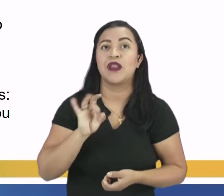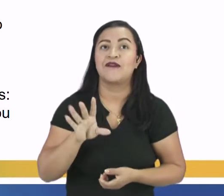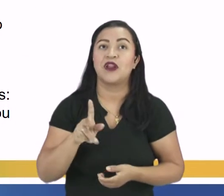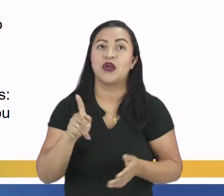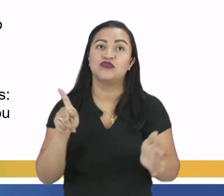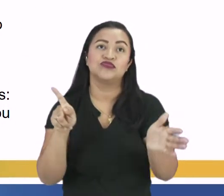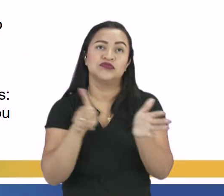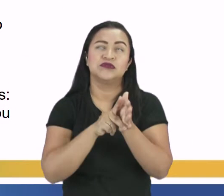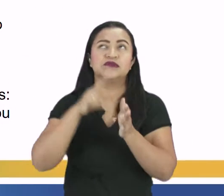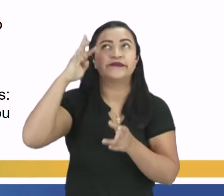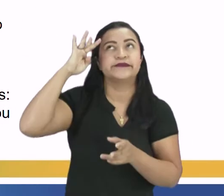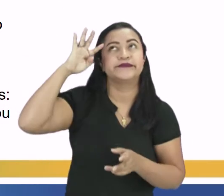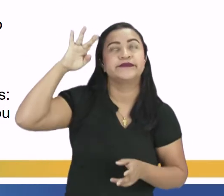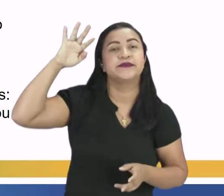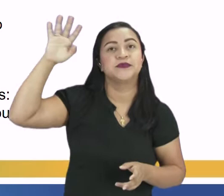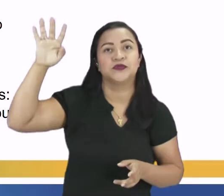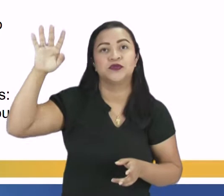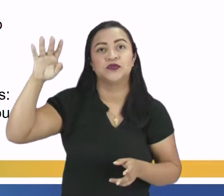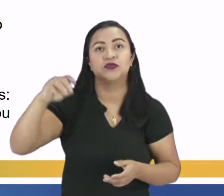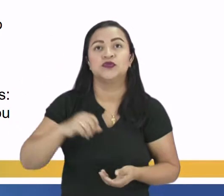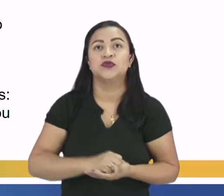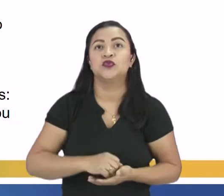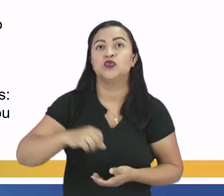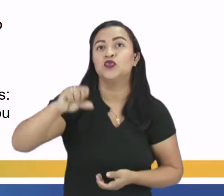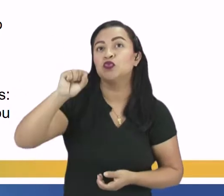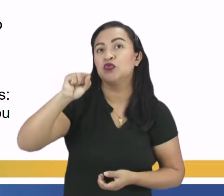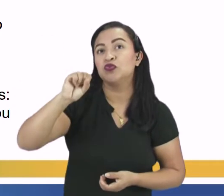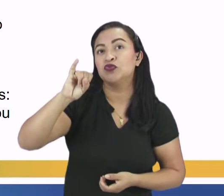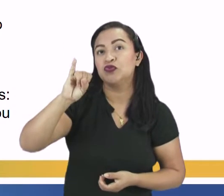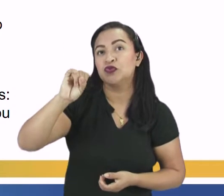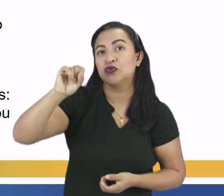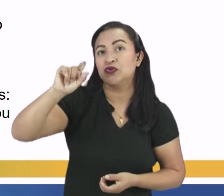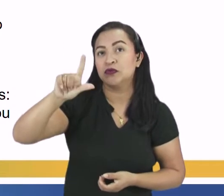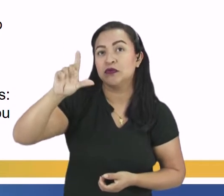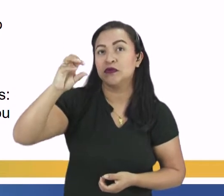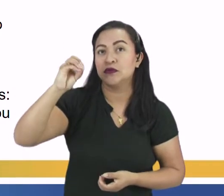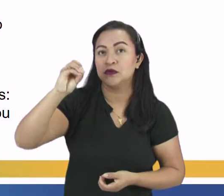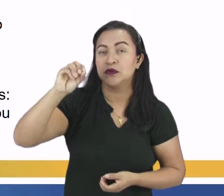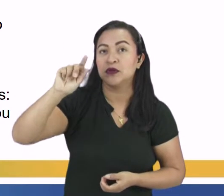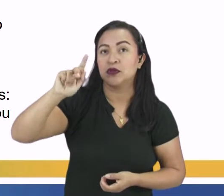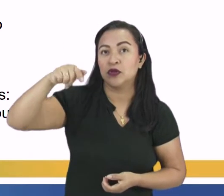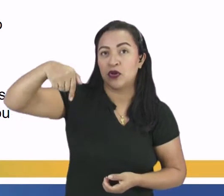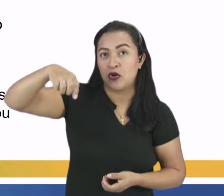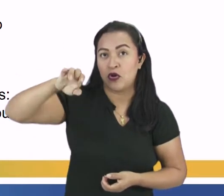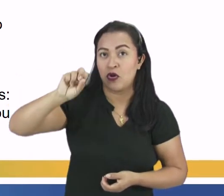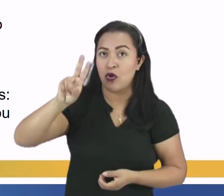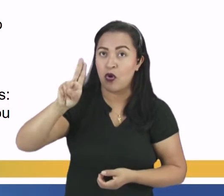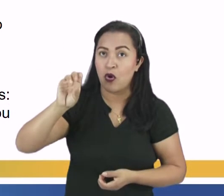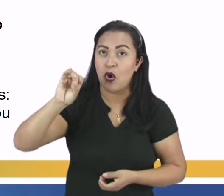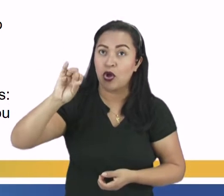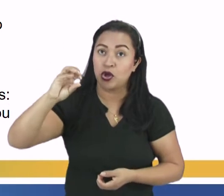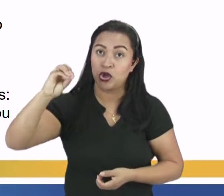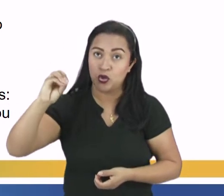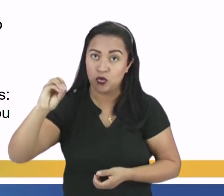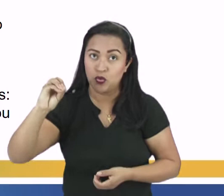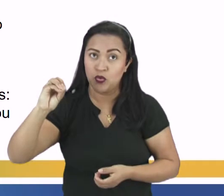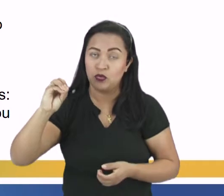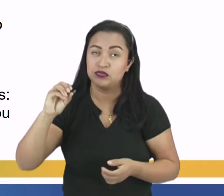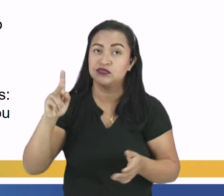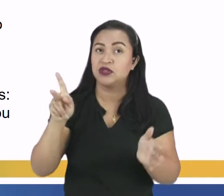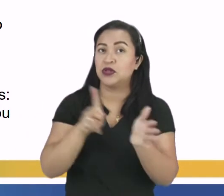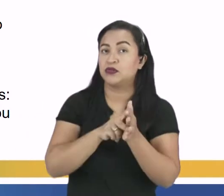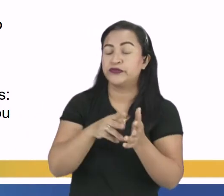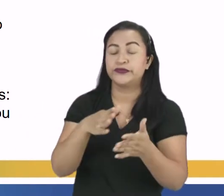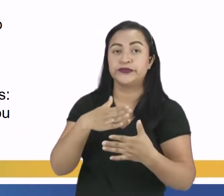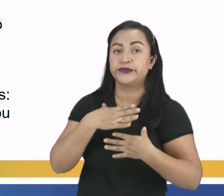Consigo mesmo. Ela e ela ali. Já o monólogo, não. O monólogo, ele está falando sozinho, mas para outras pessoas